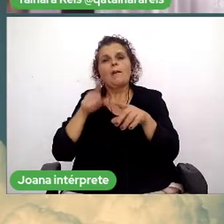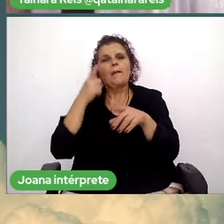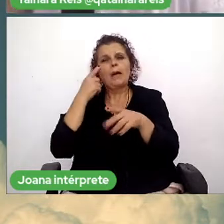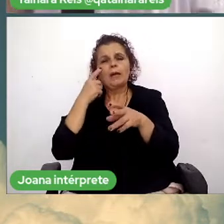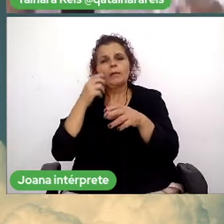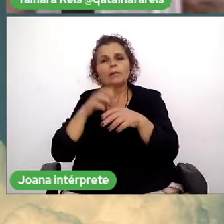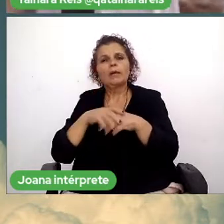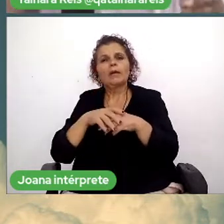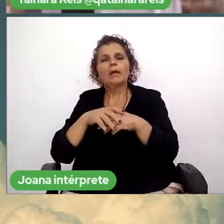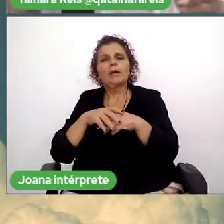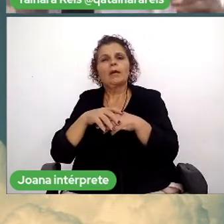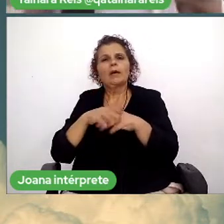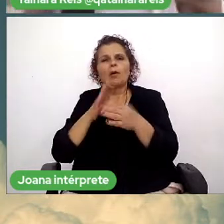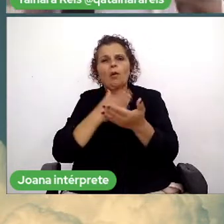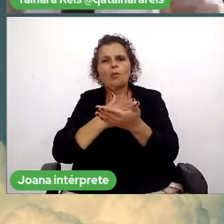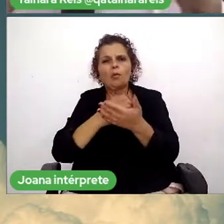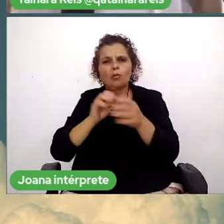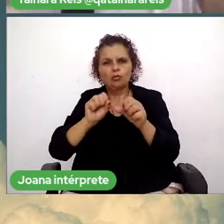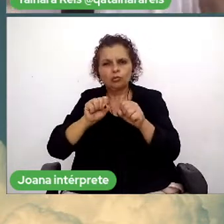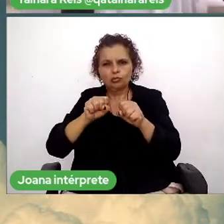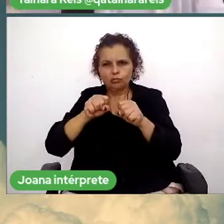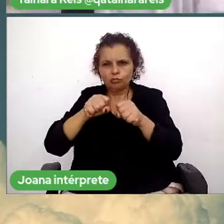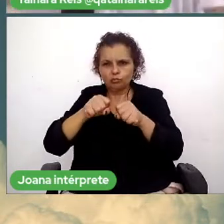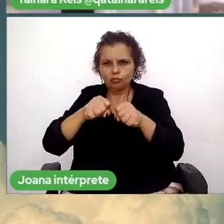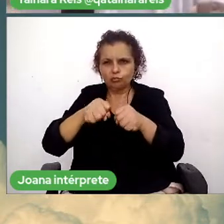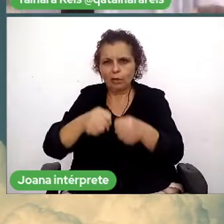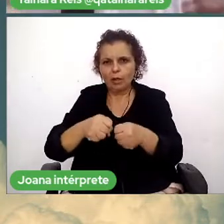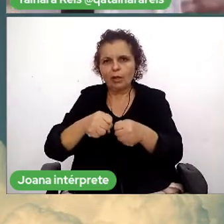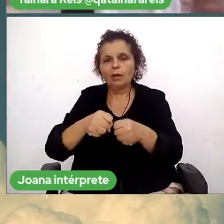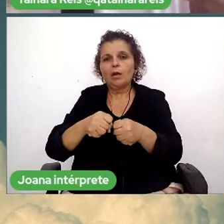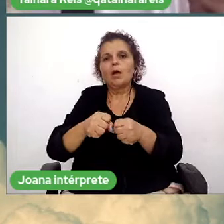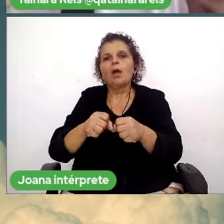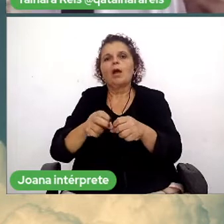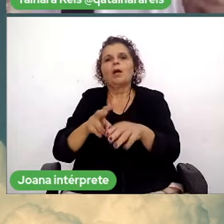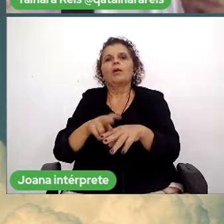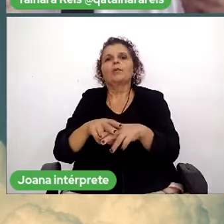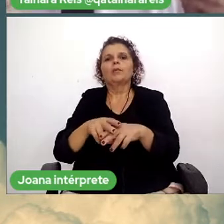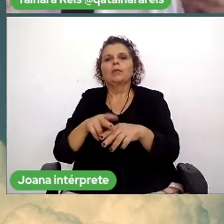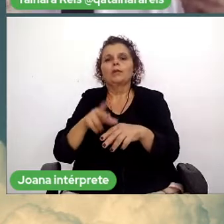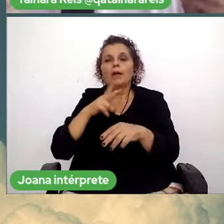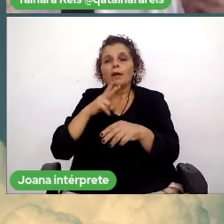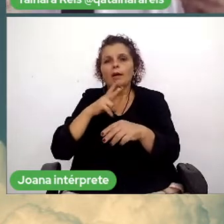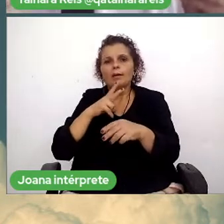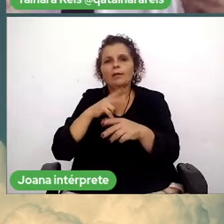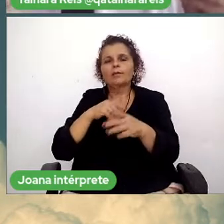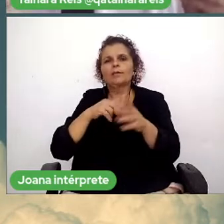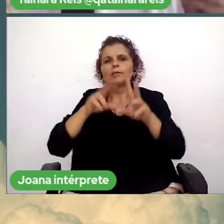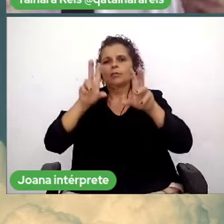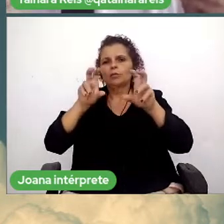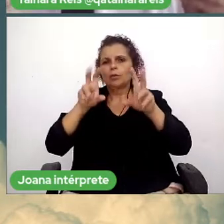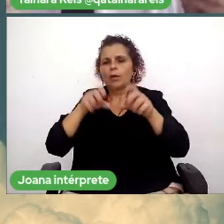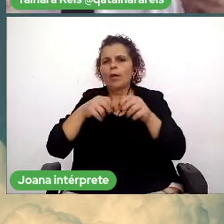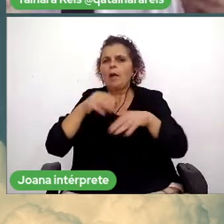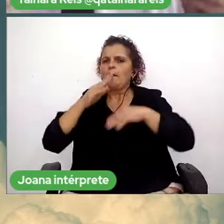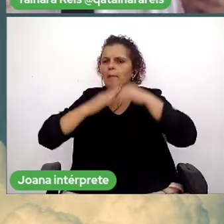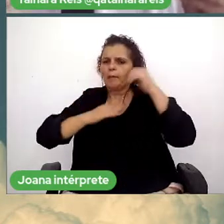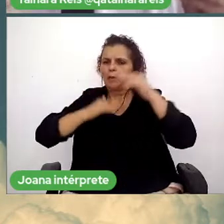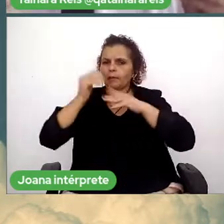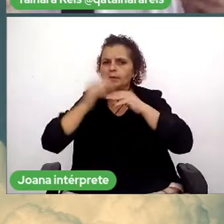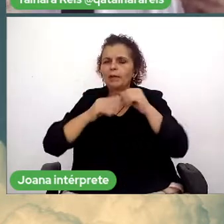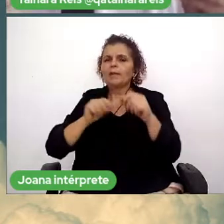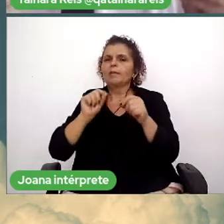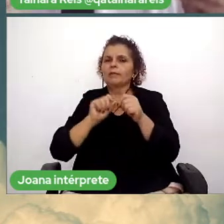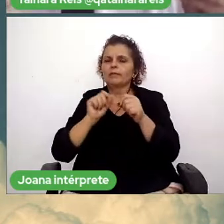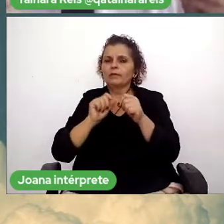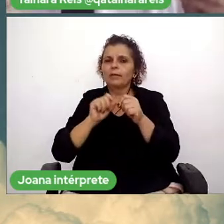no início há um esforço muito grande. Então, há sim atividades que a gente pode exercer